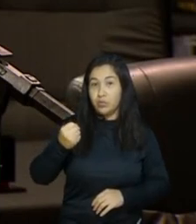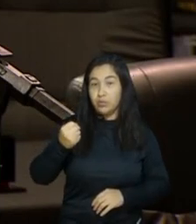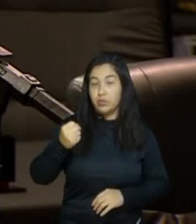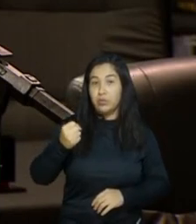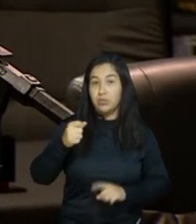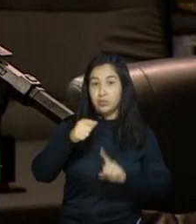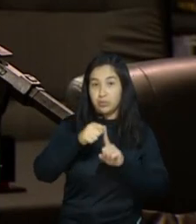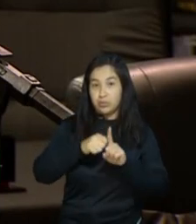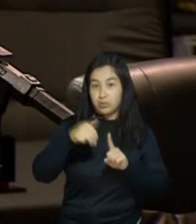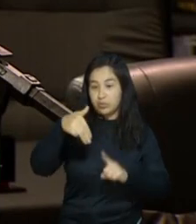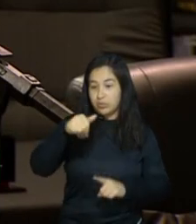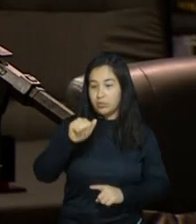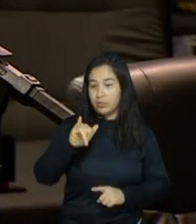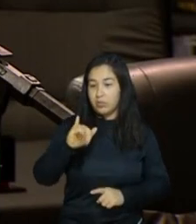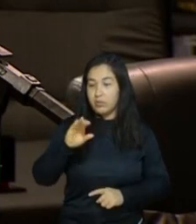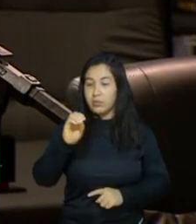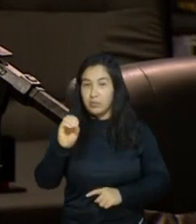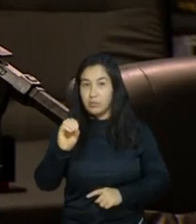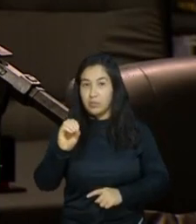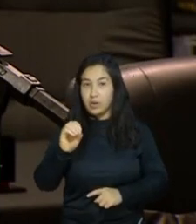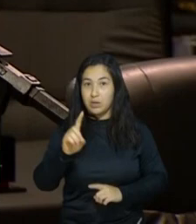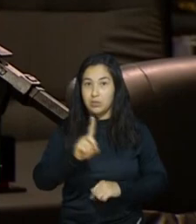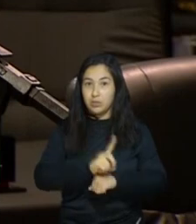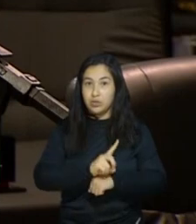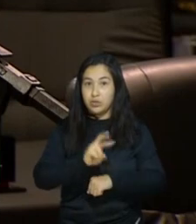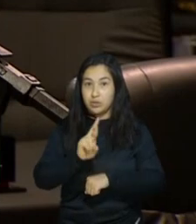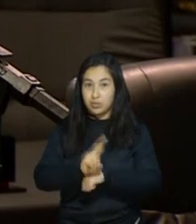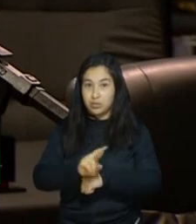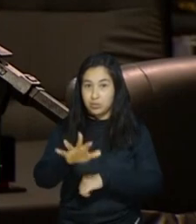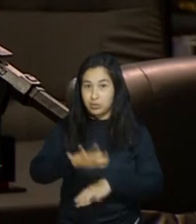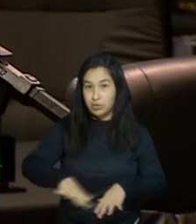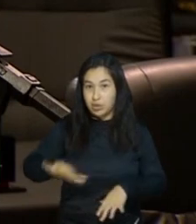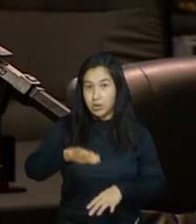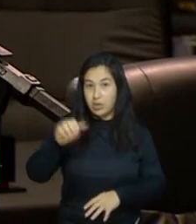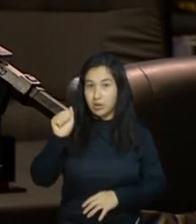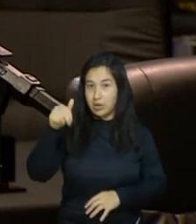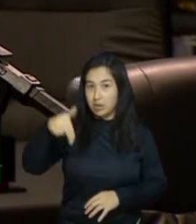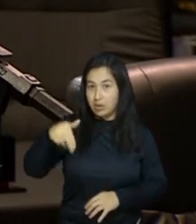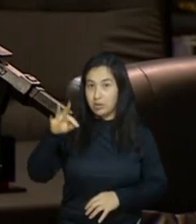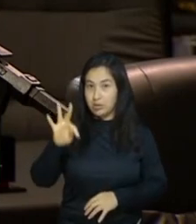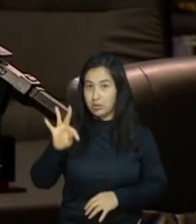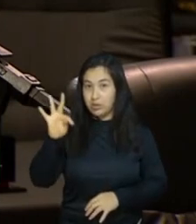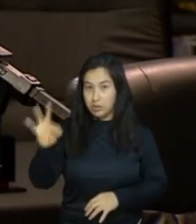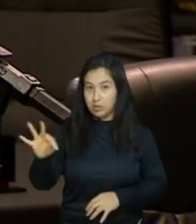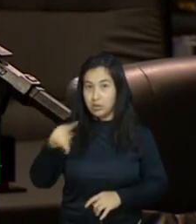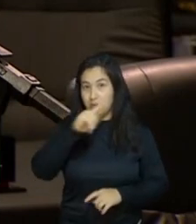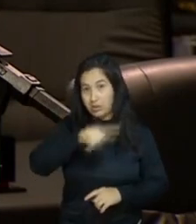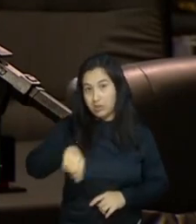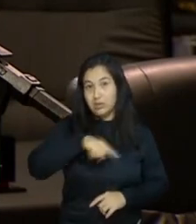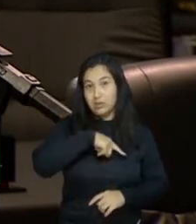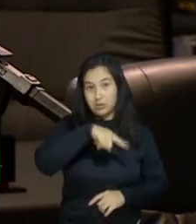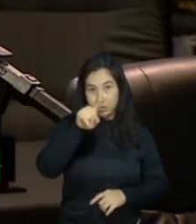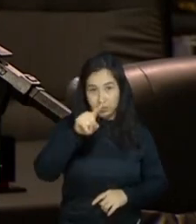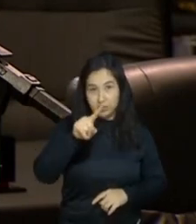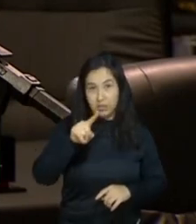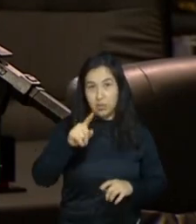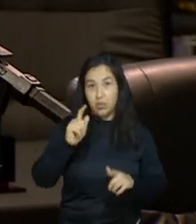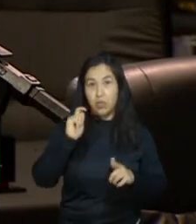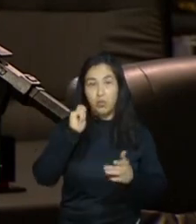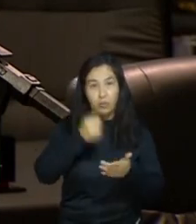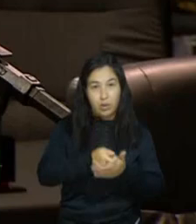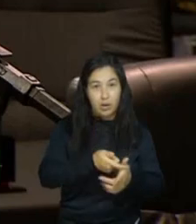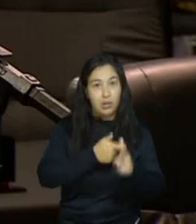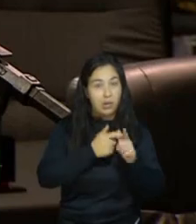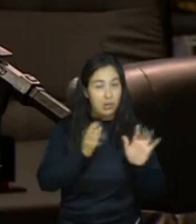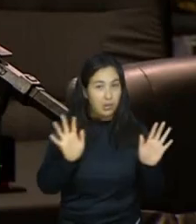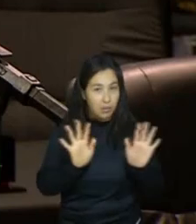maio, então, da diretor-geral da NTT, né, anulando eventuais multas, que foram, como eu